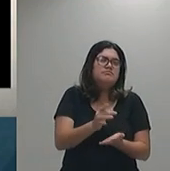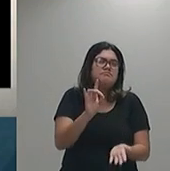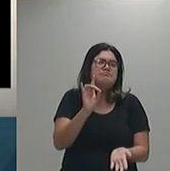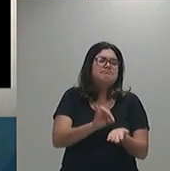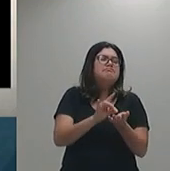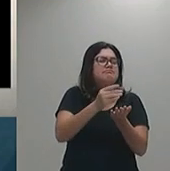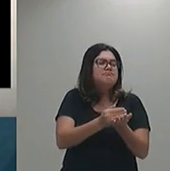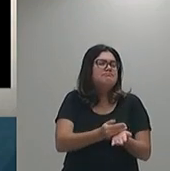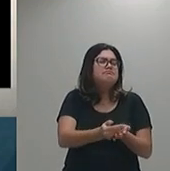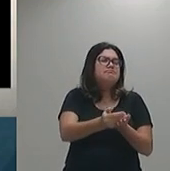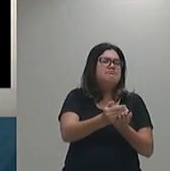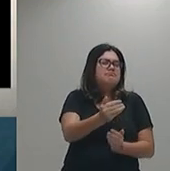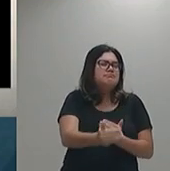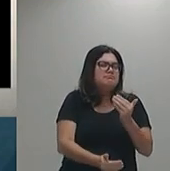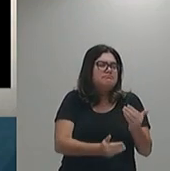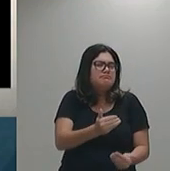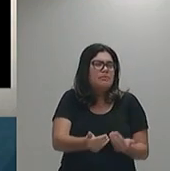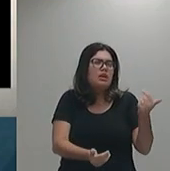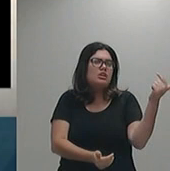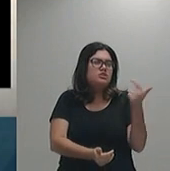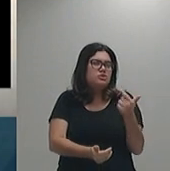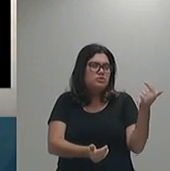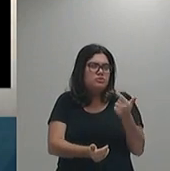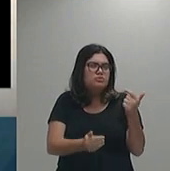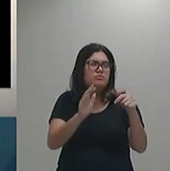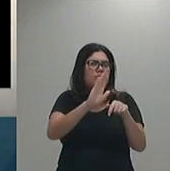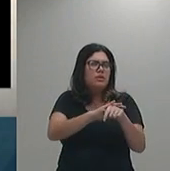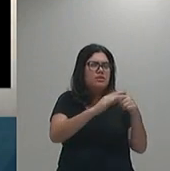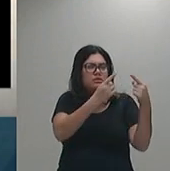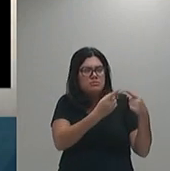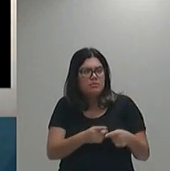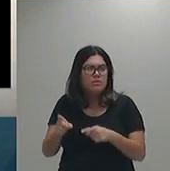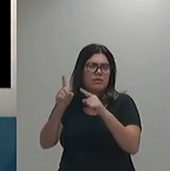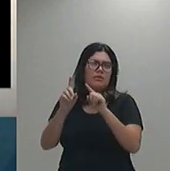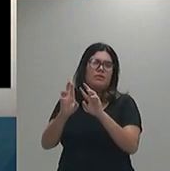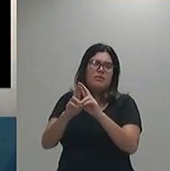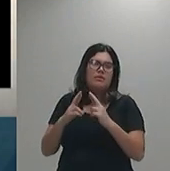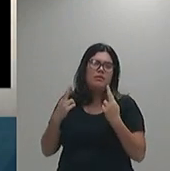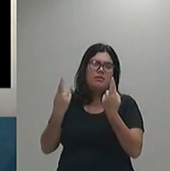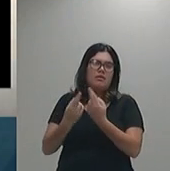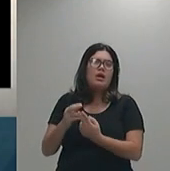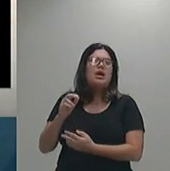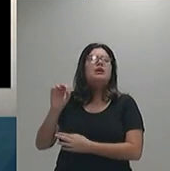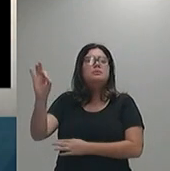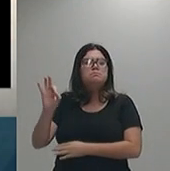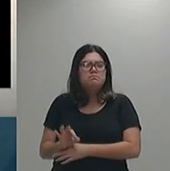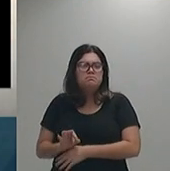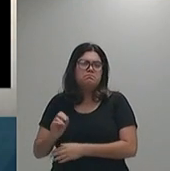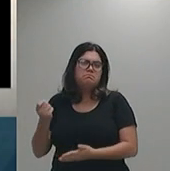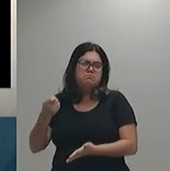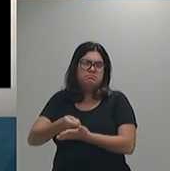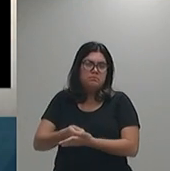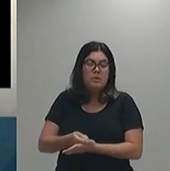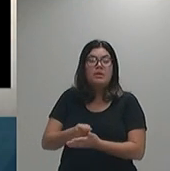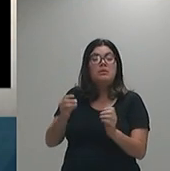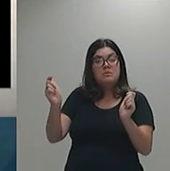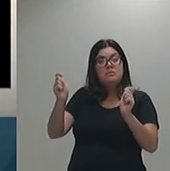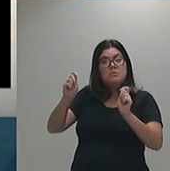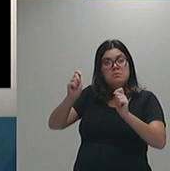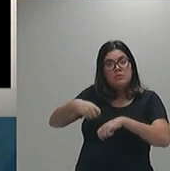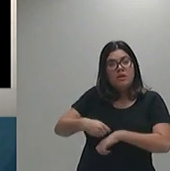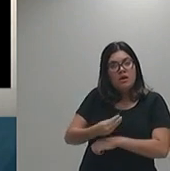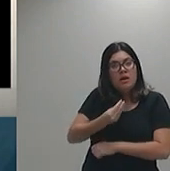a segunda arbitragem por provocação da Assembleia de acionistas poderia ela ter evitado esse